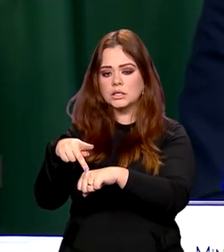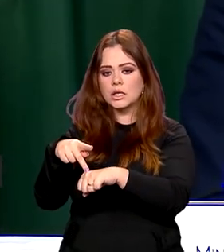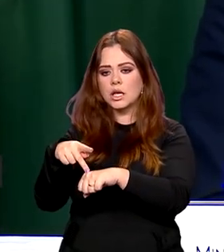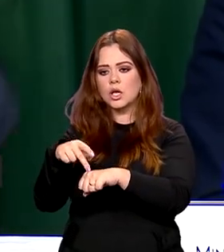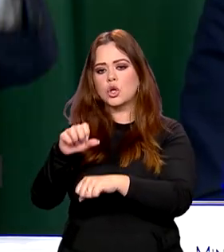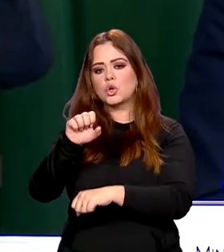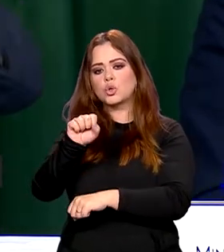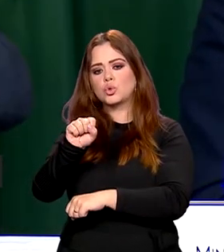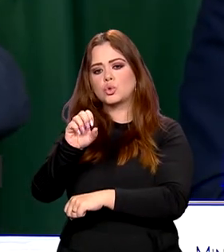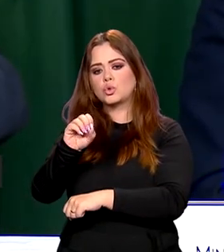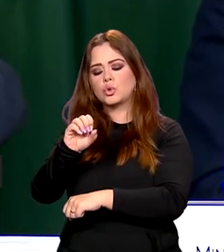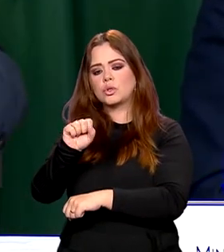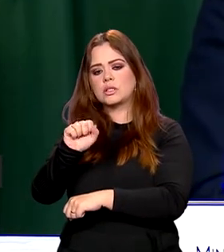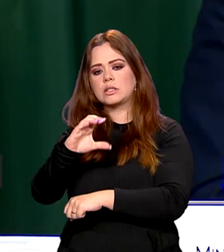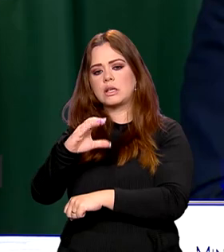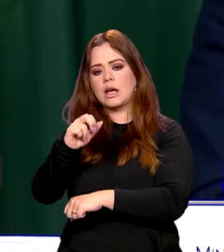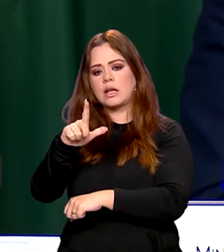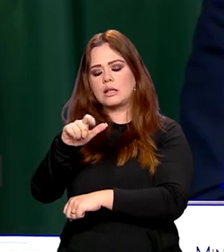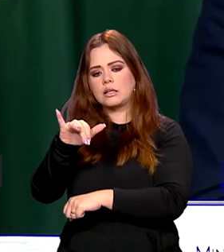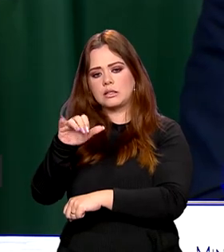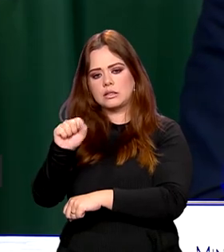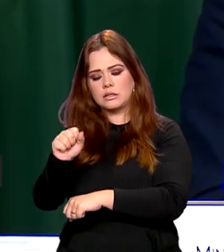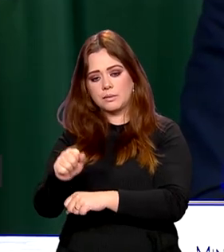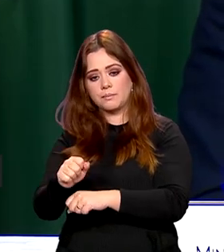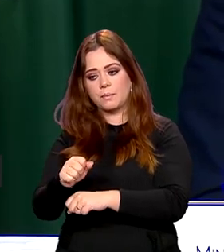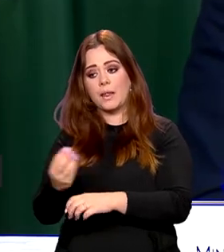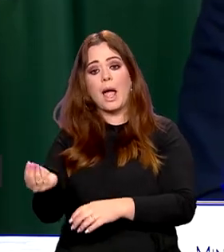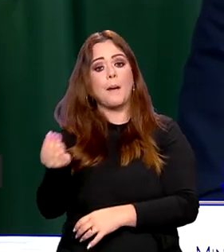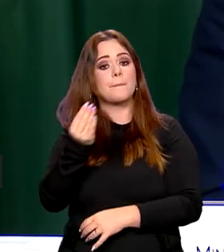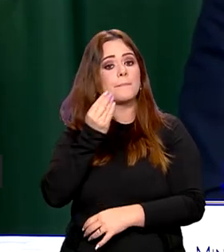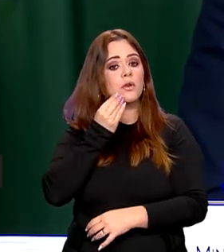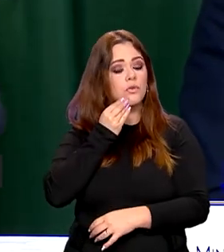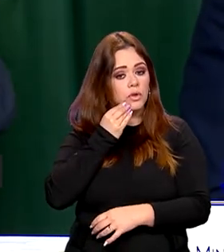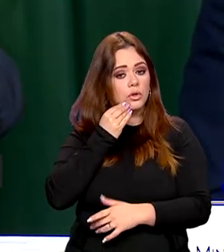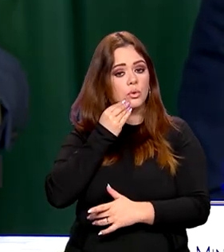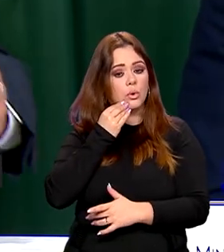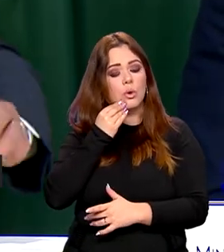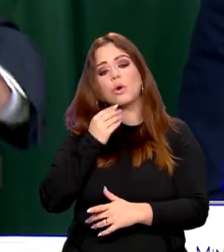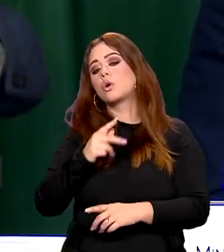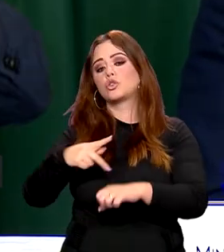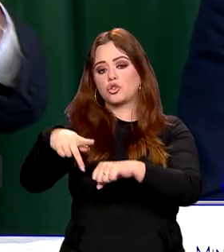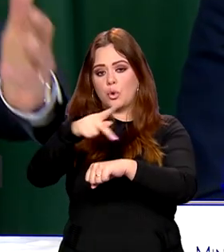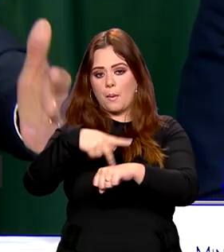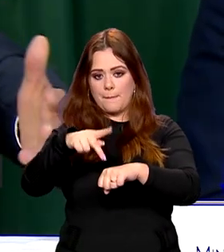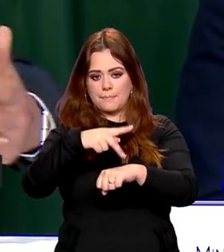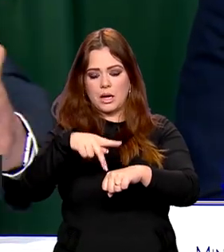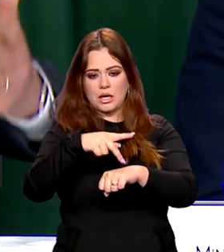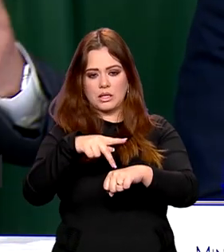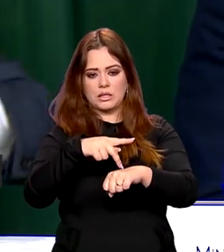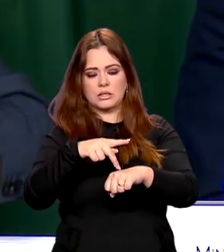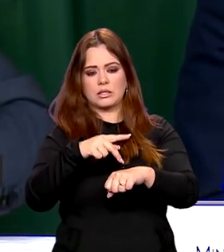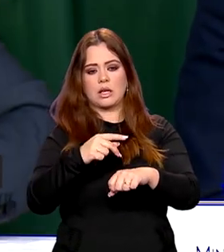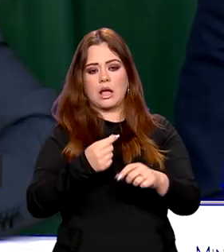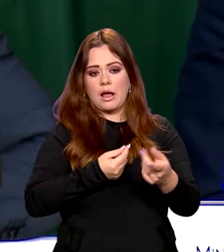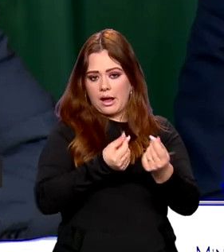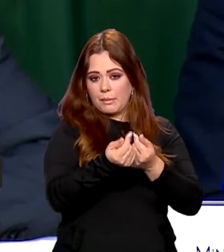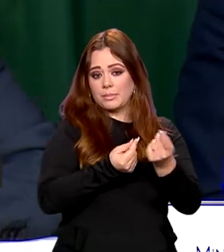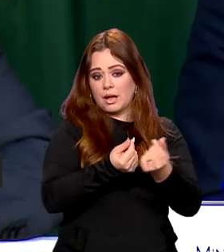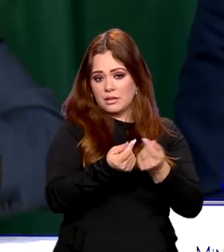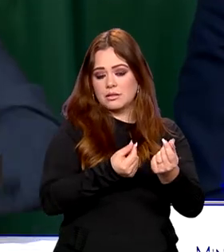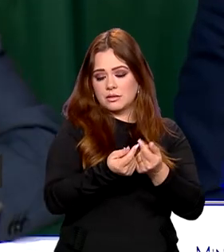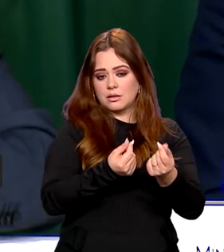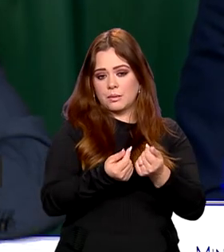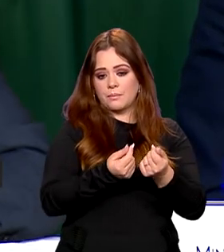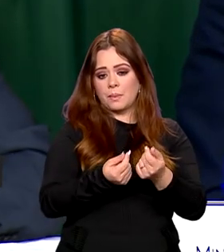aproveitou da ganância de um país capitalista que resolveu implantar suas empresas todas na China